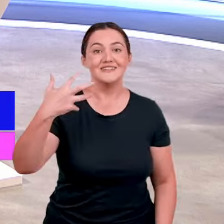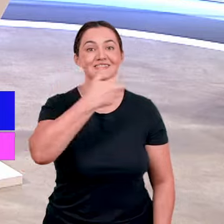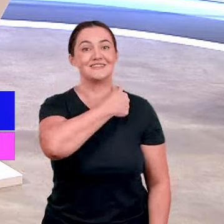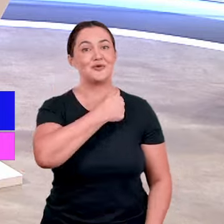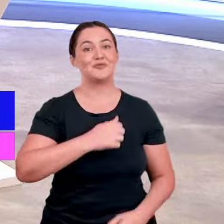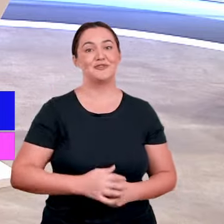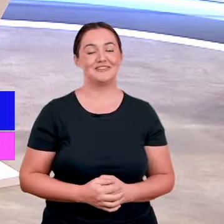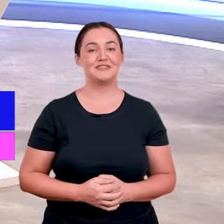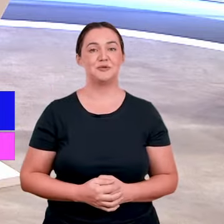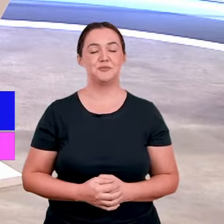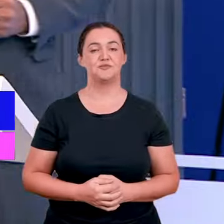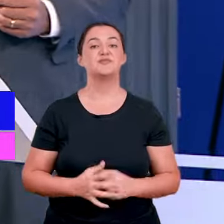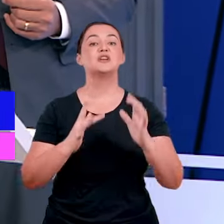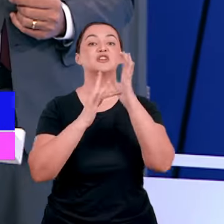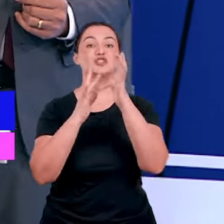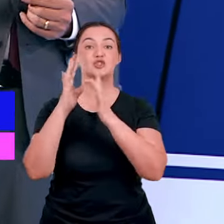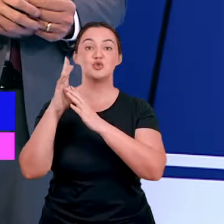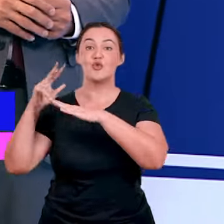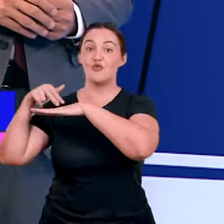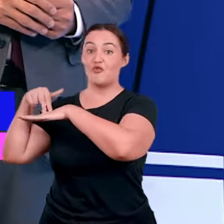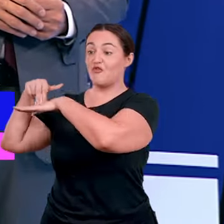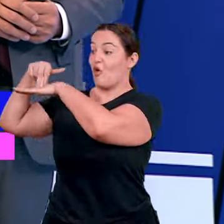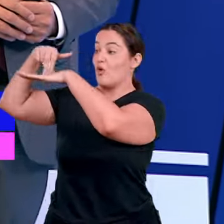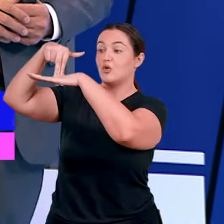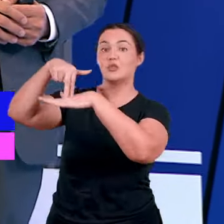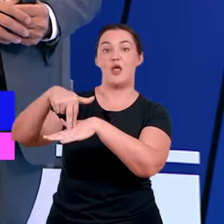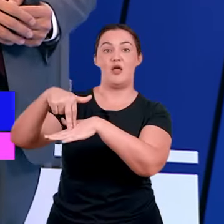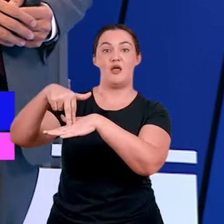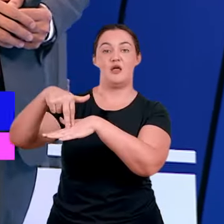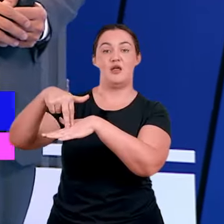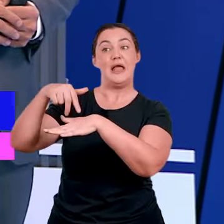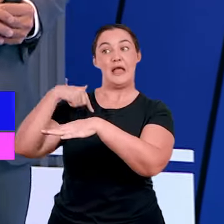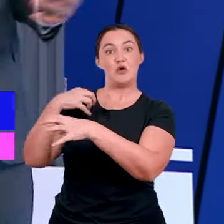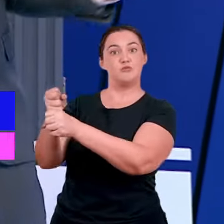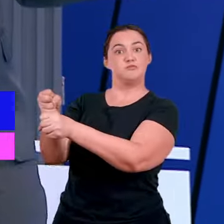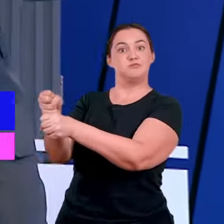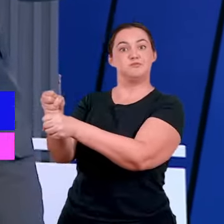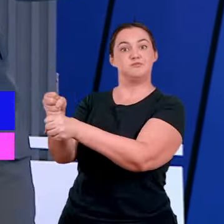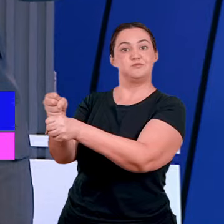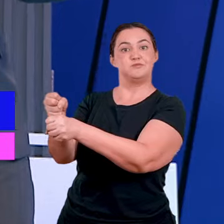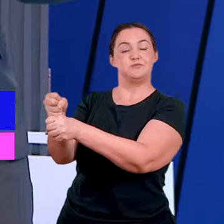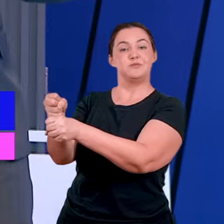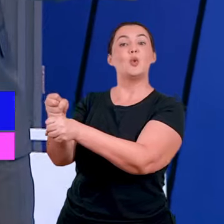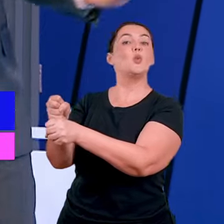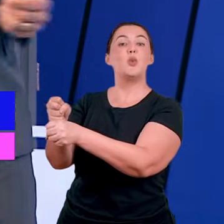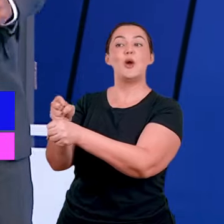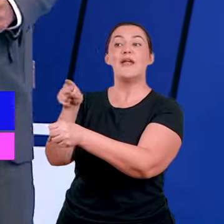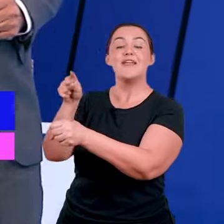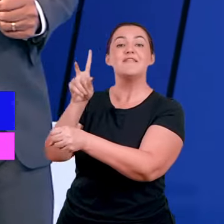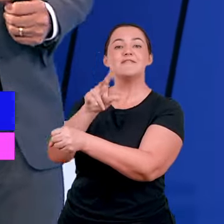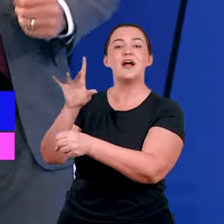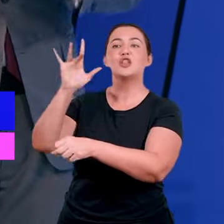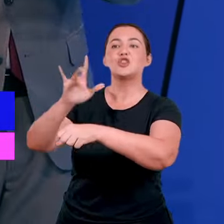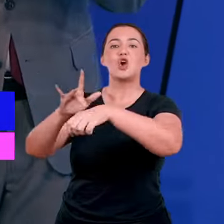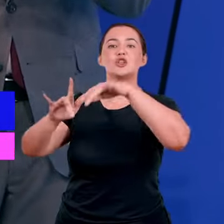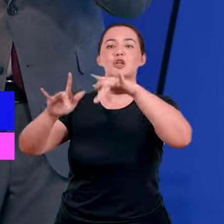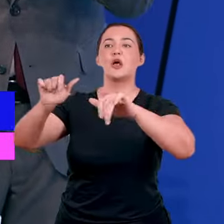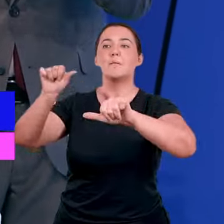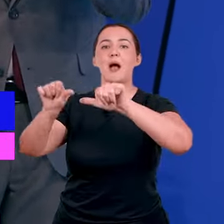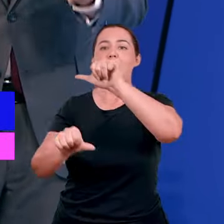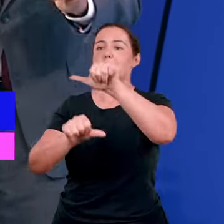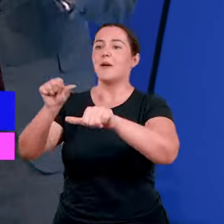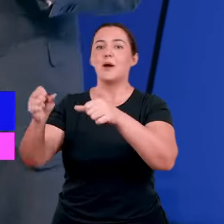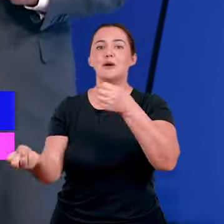salvação. Quando Jesus Cristo voltar, tudo será feito novo. Nós